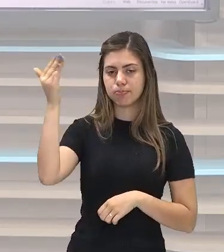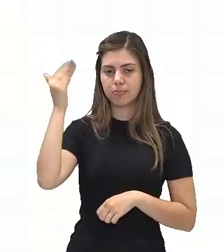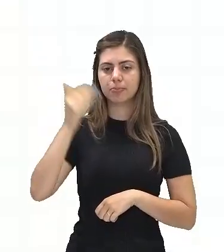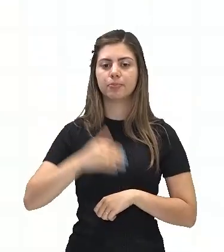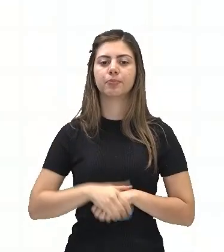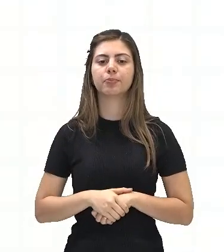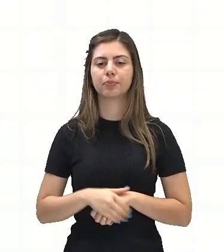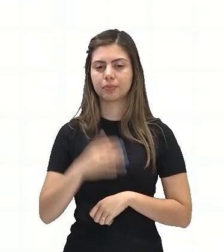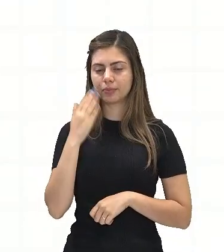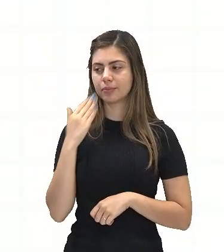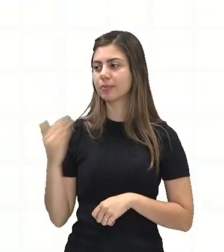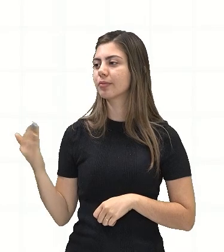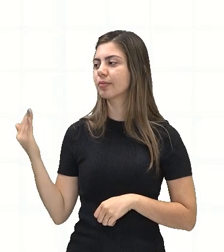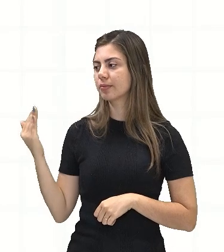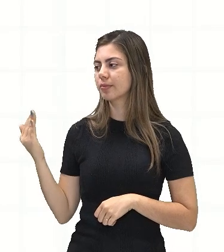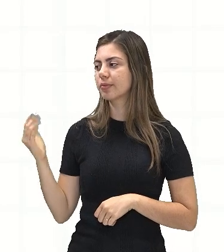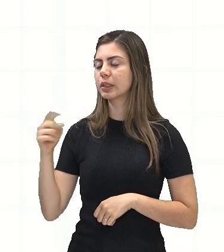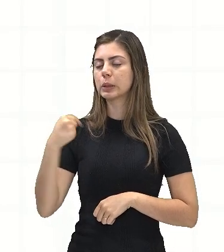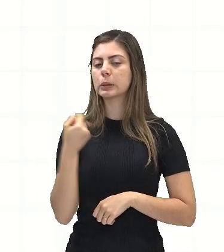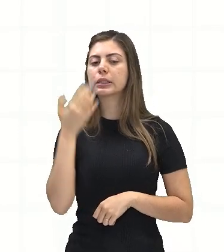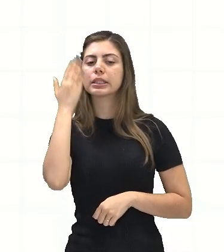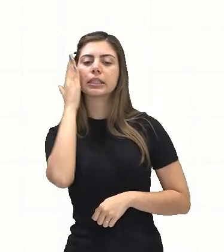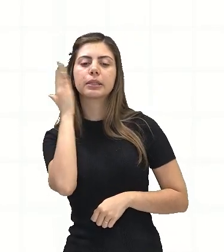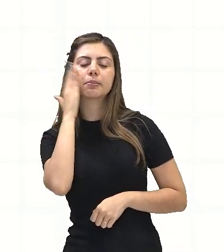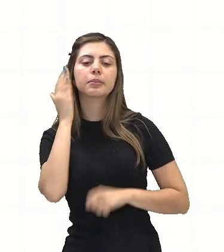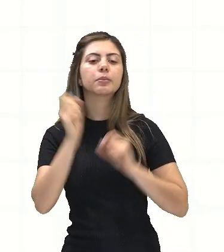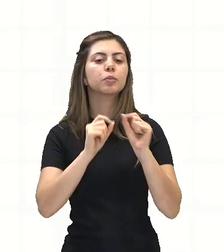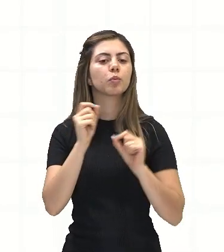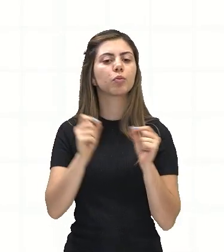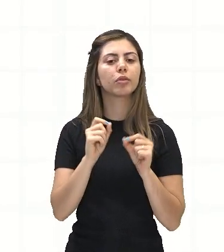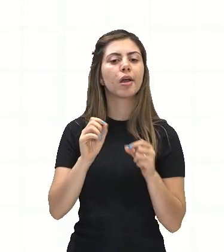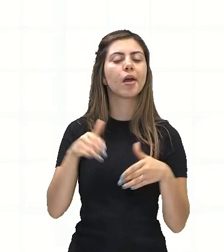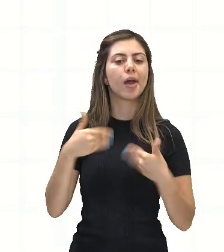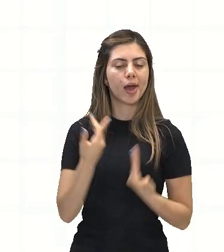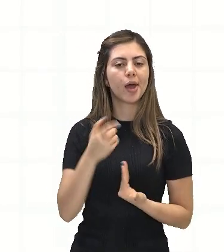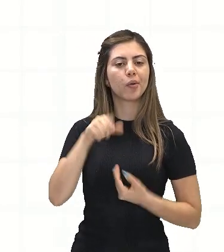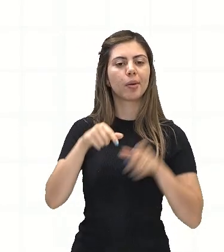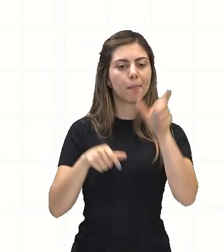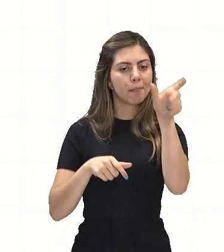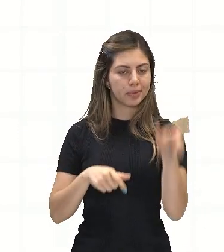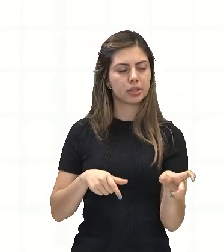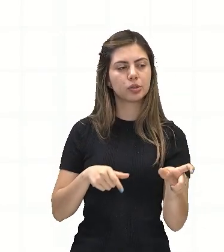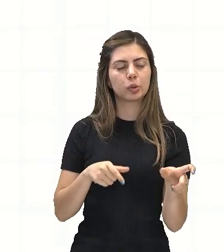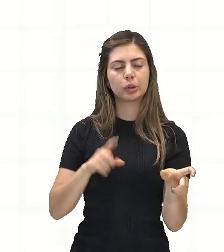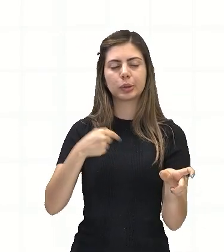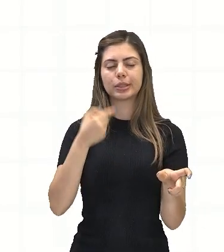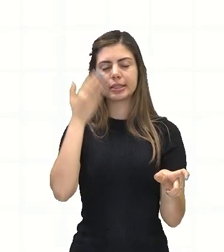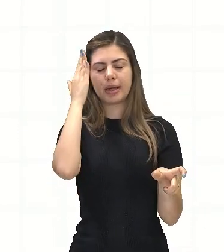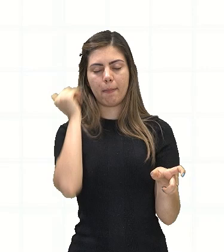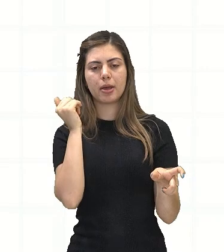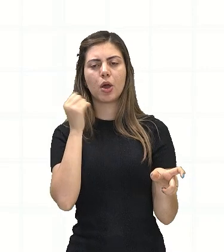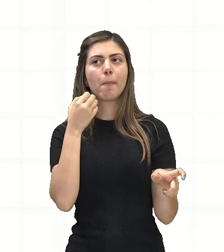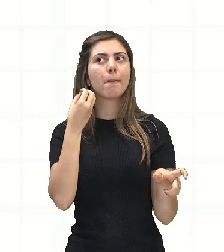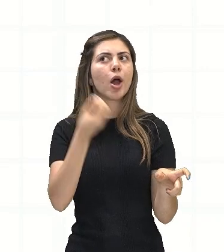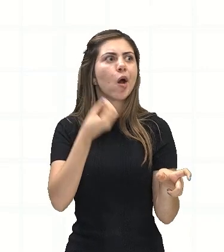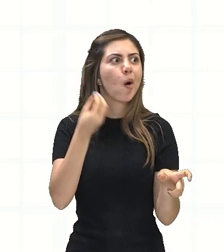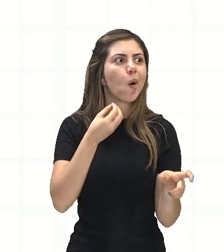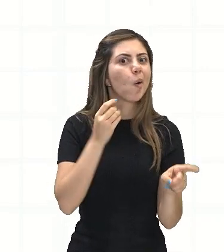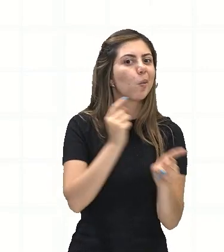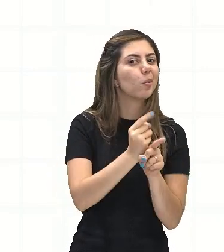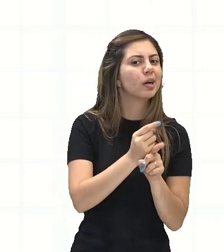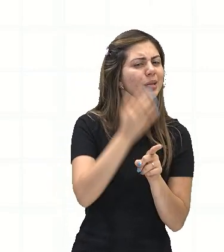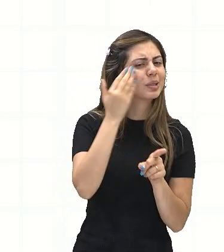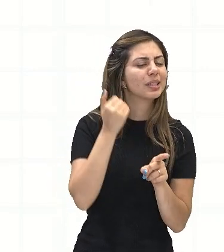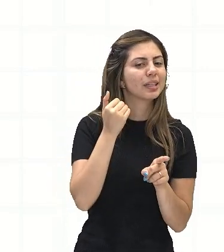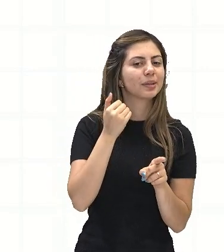nossa TV. Nós já sabemos qual é que é o sujeito. Mas como foi que eu identifiquei esse meu sujeito?